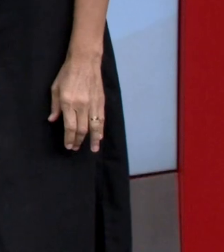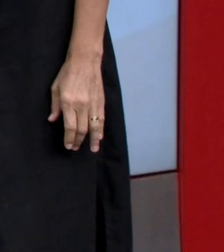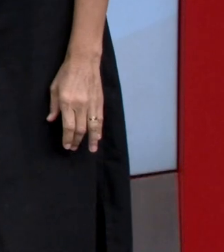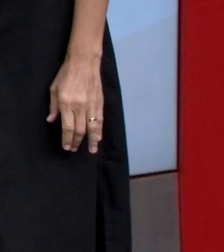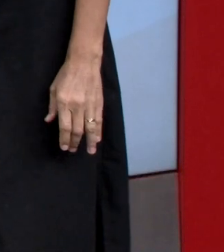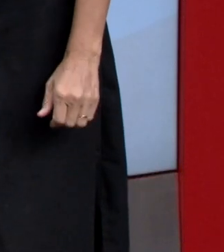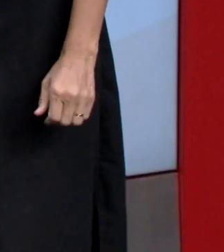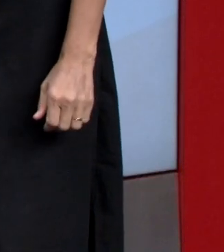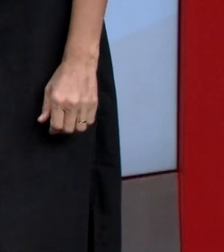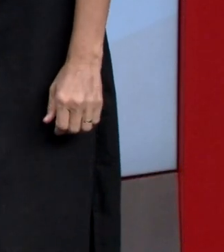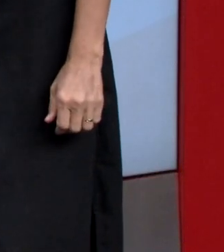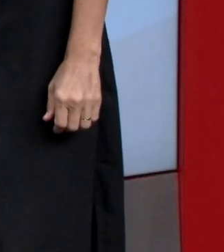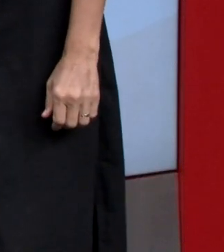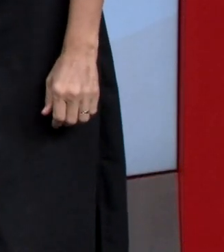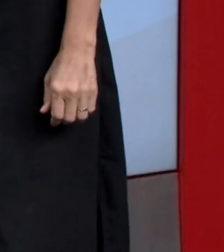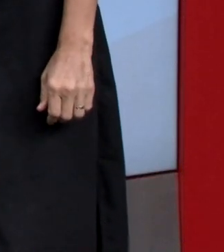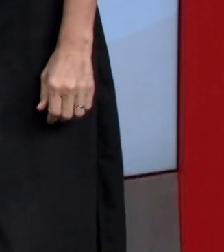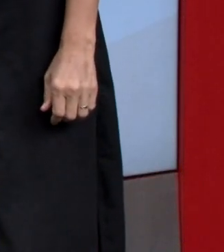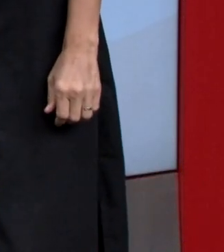tem,